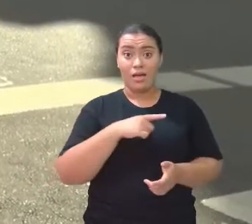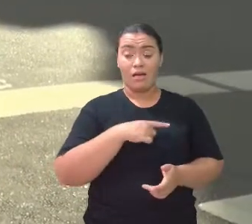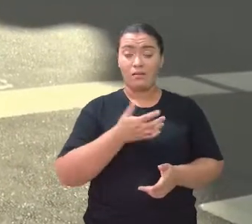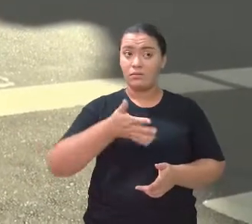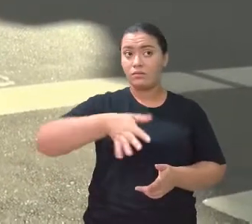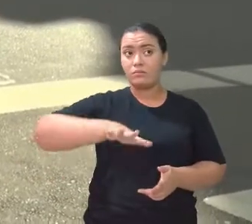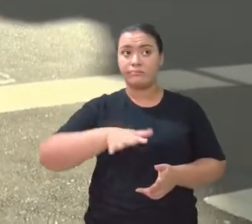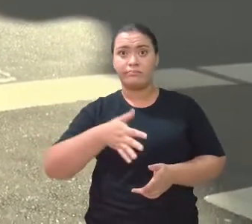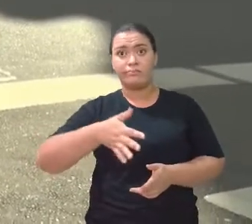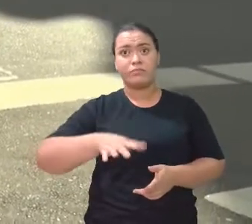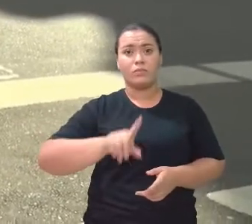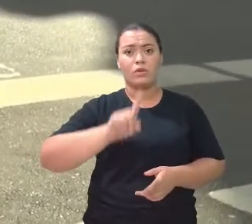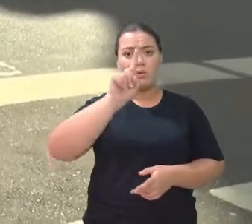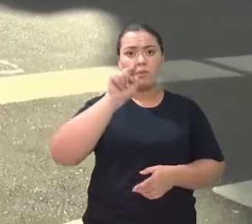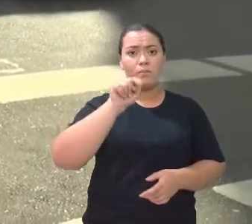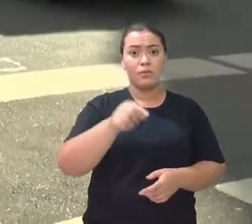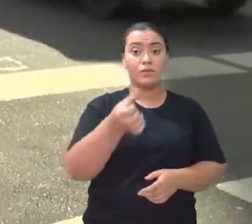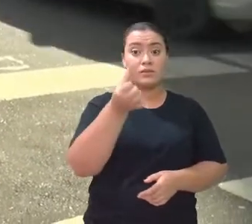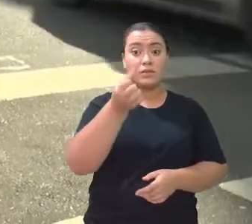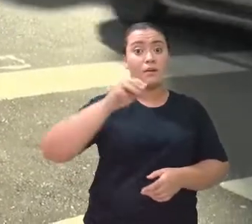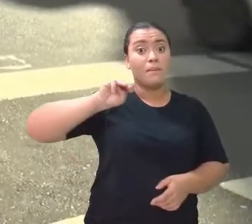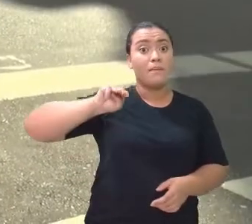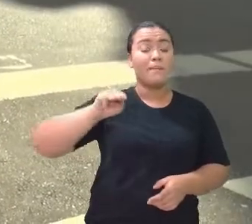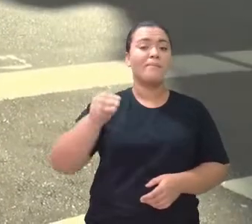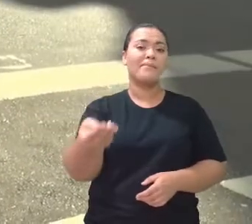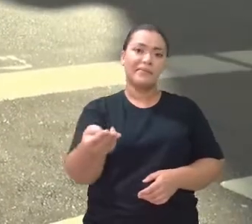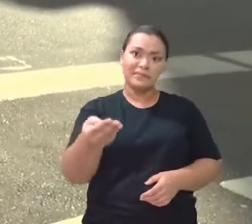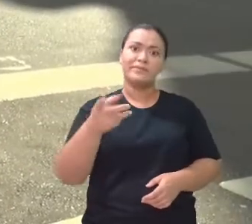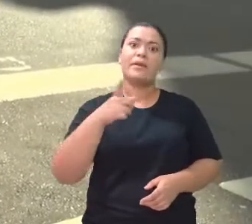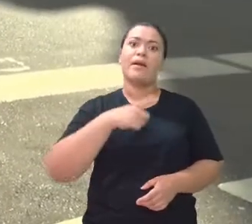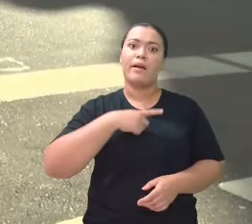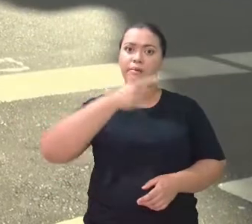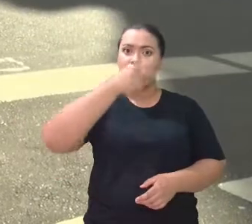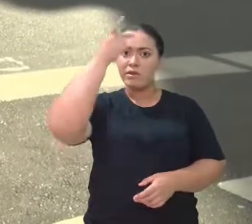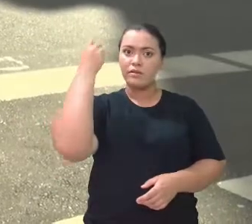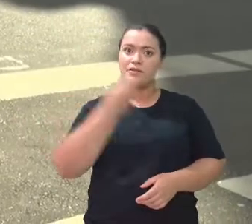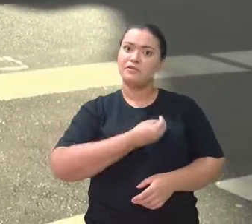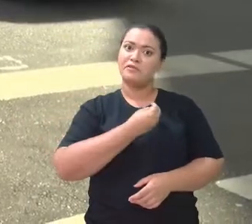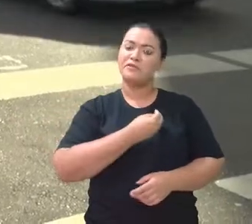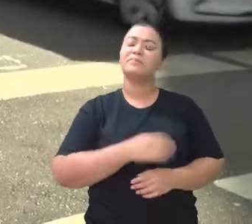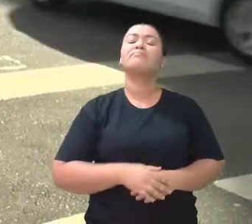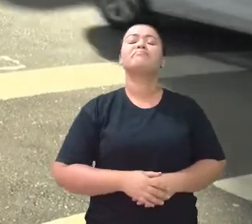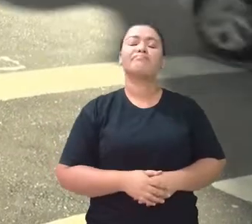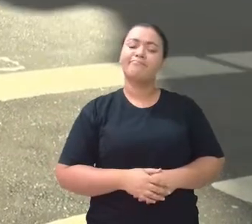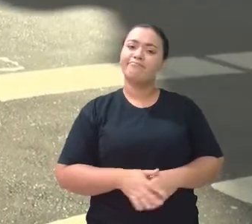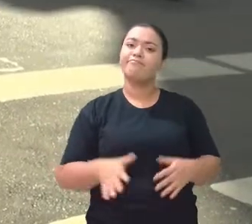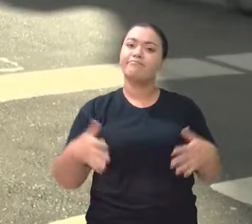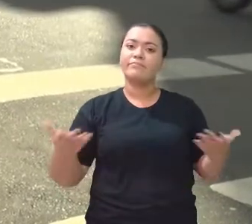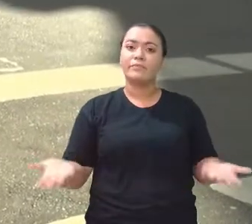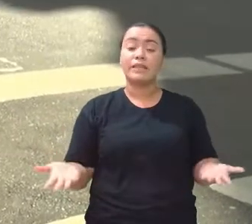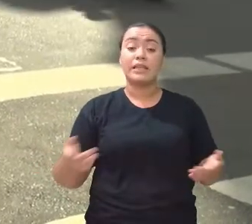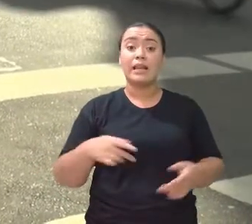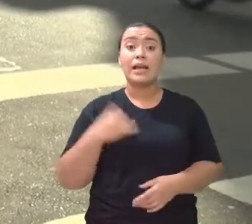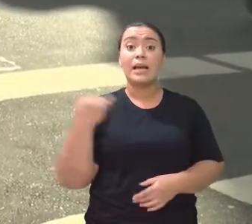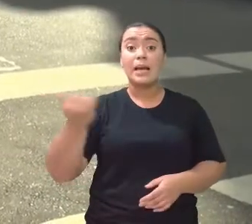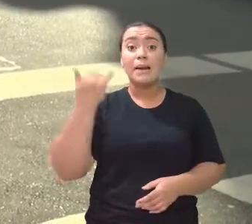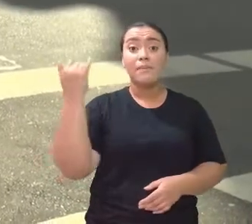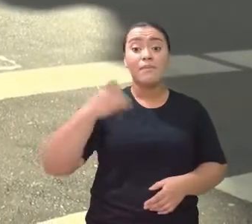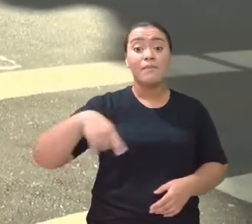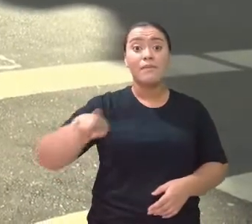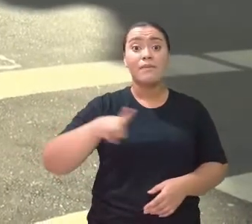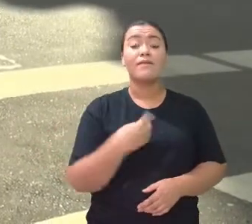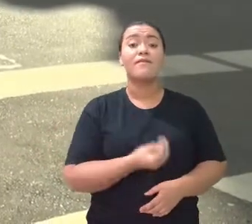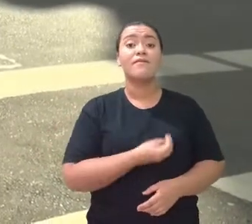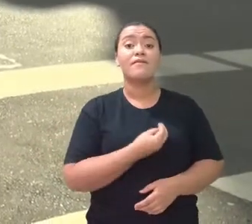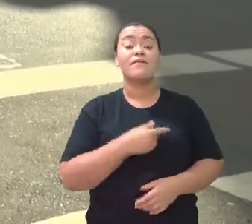estimada em 1,6 milhões de habitantes. É isso, pessoal. Então é importante a gente